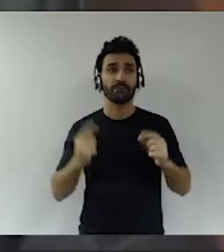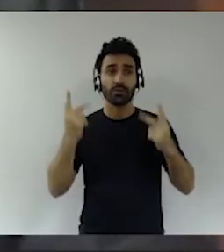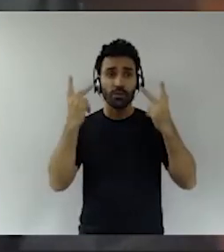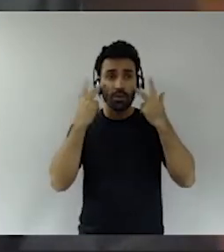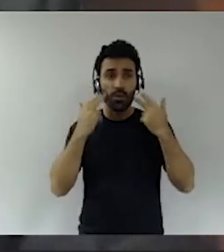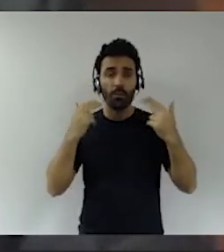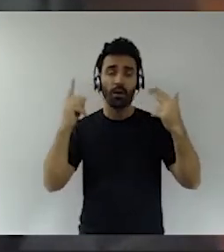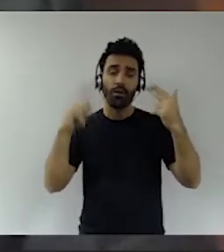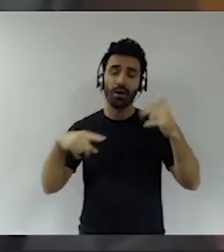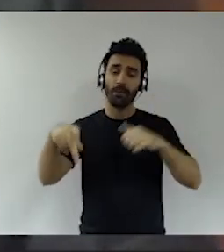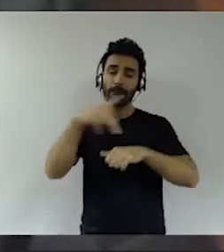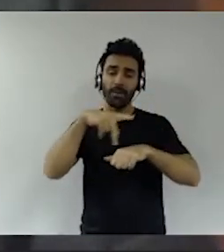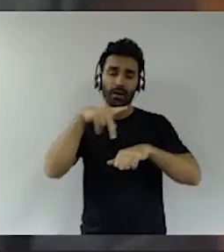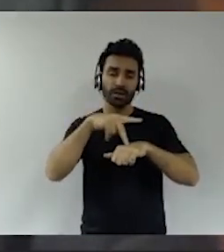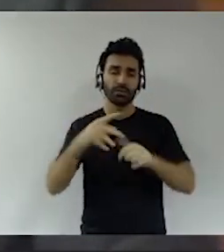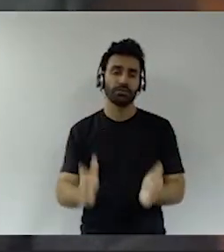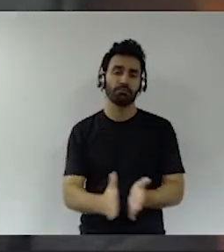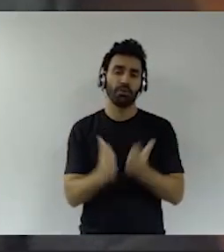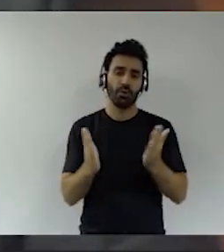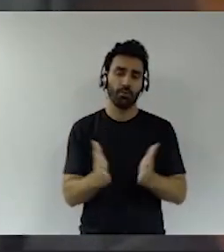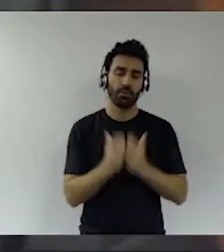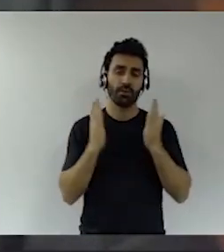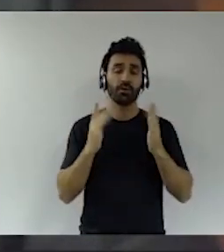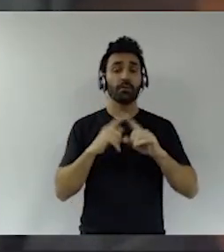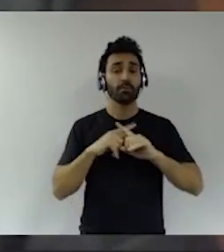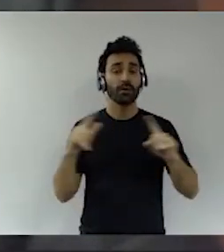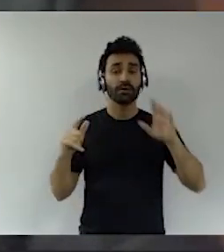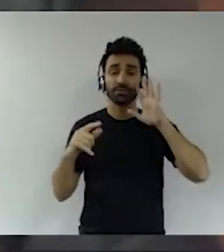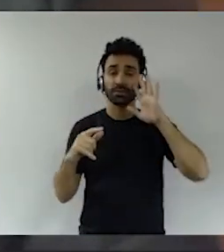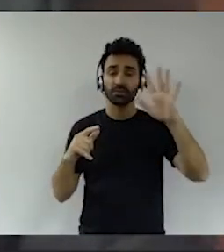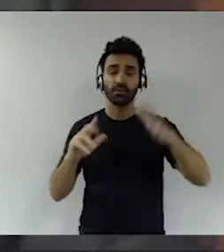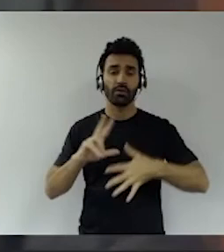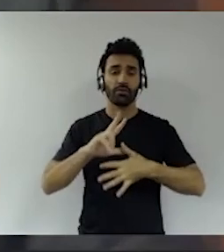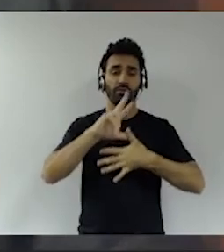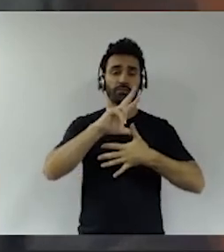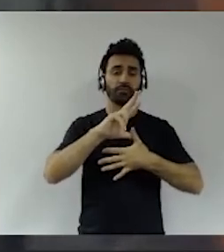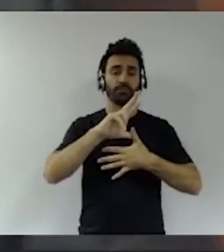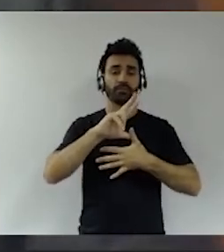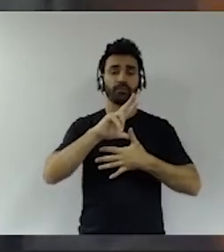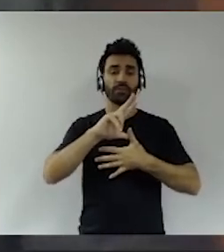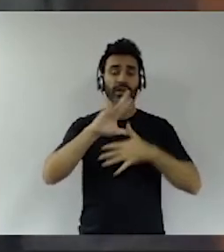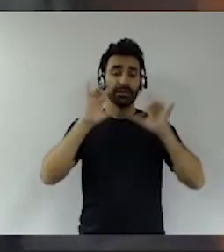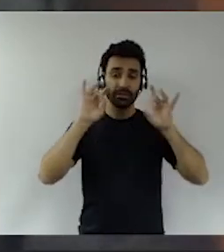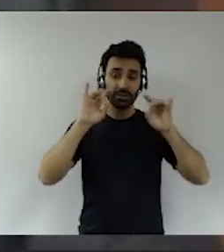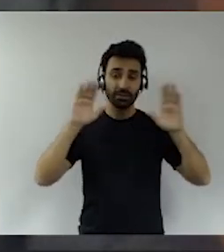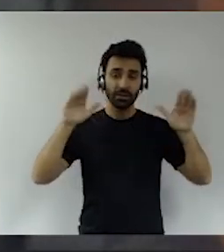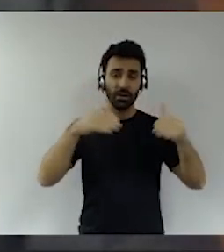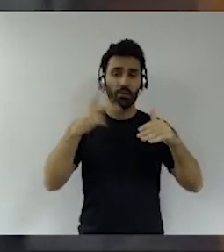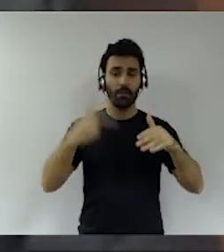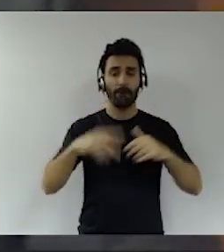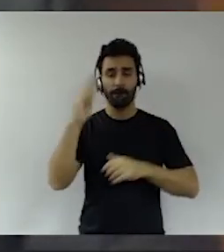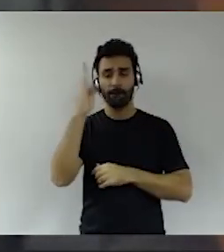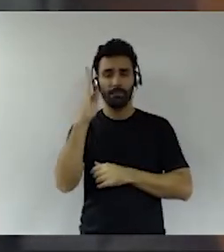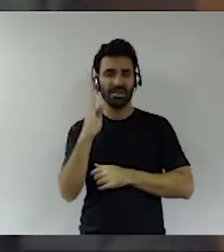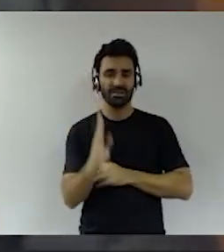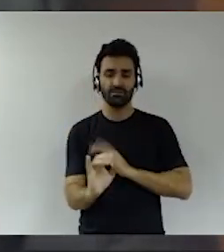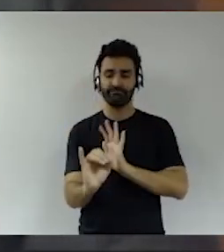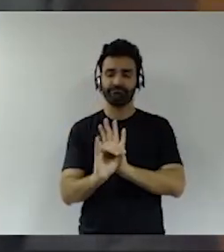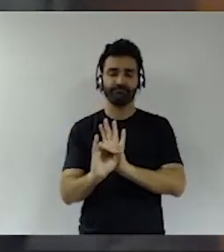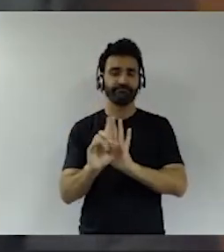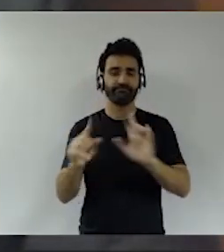normalmente de países subdesenvolvidos, mas notadamente latino-americanos e especialmente brasileiro, que